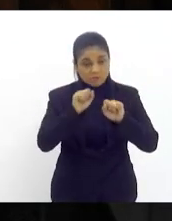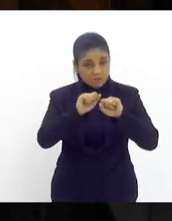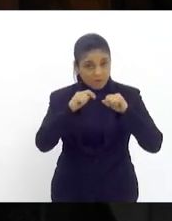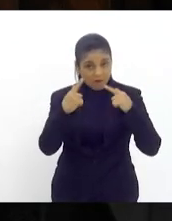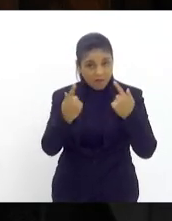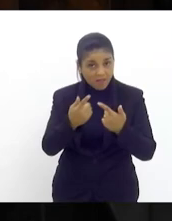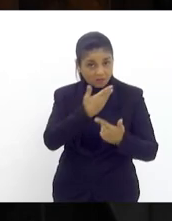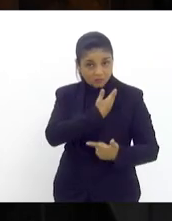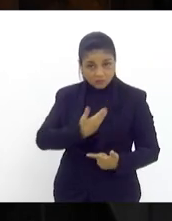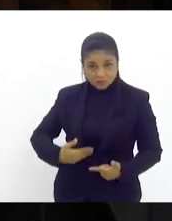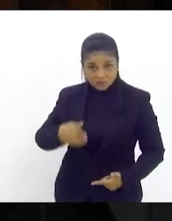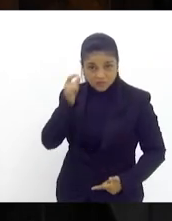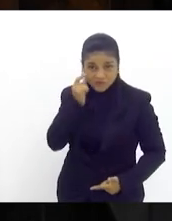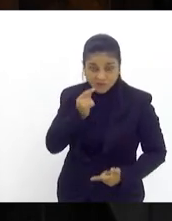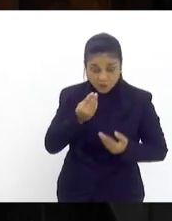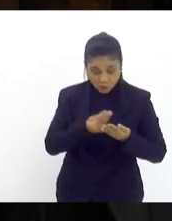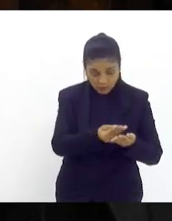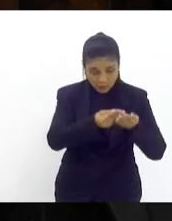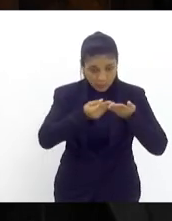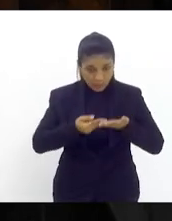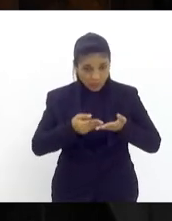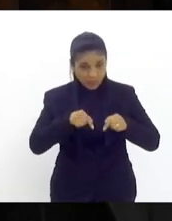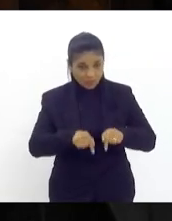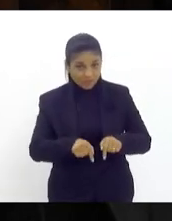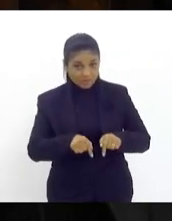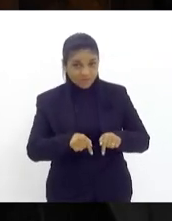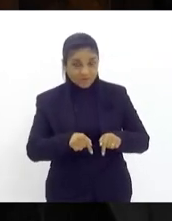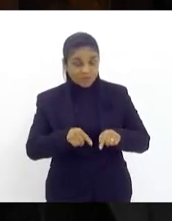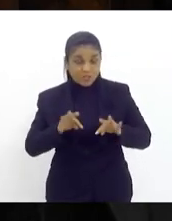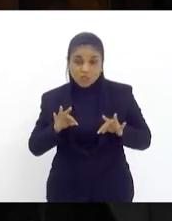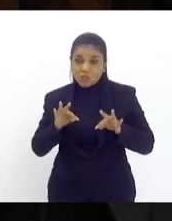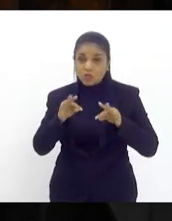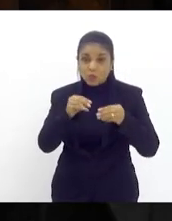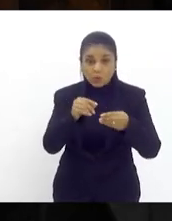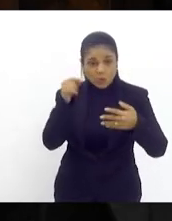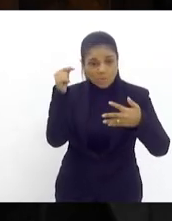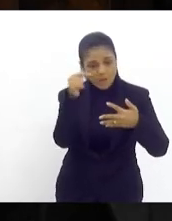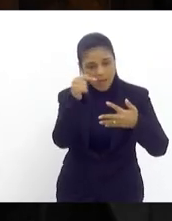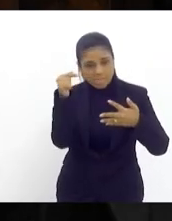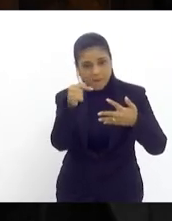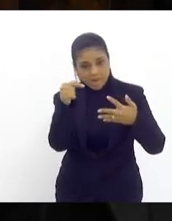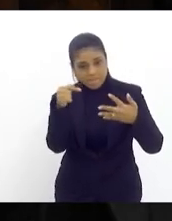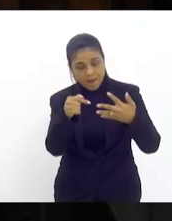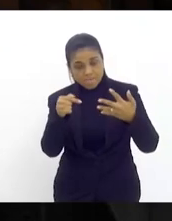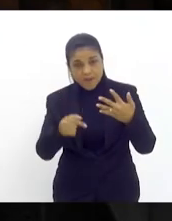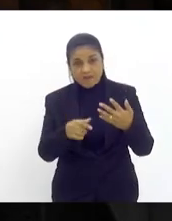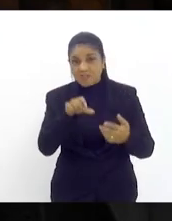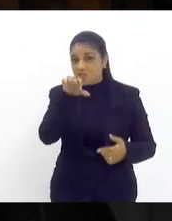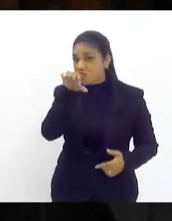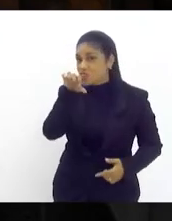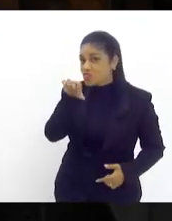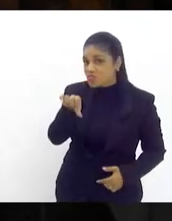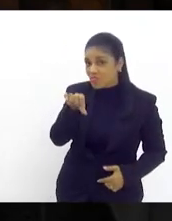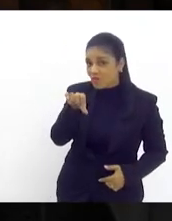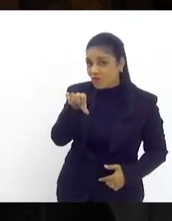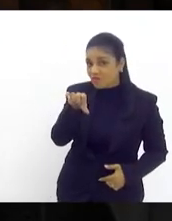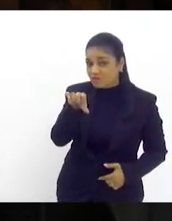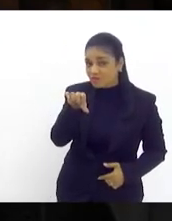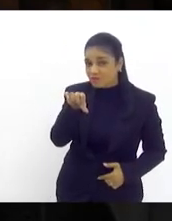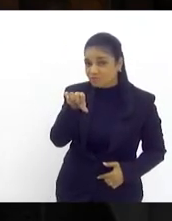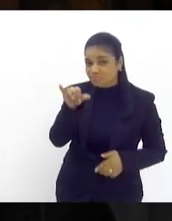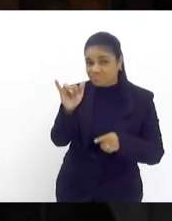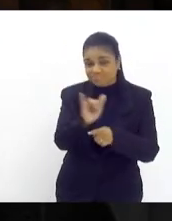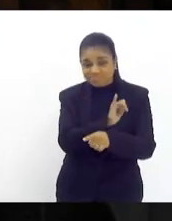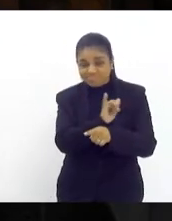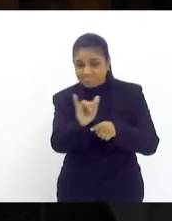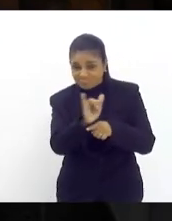Governador que todos os índices das nove possibilidades